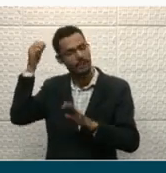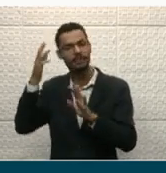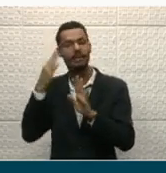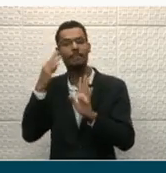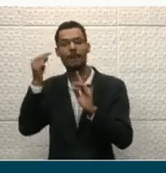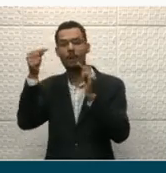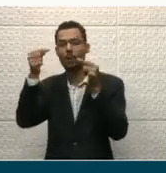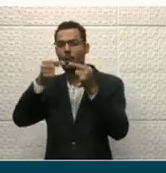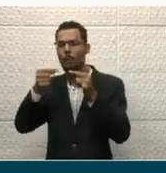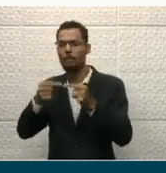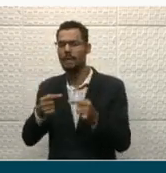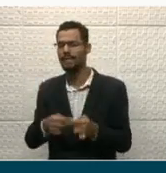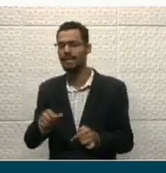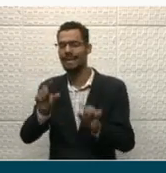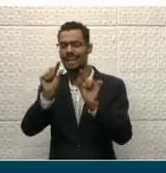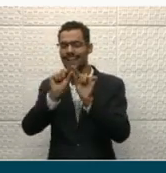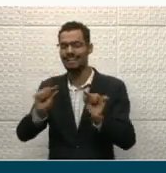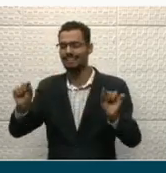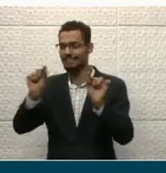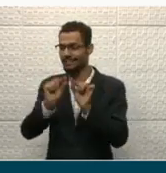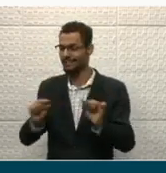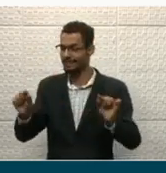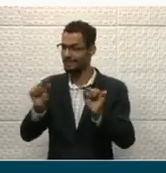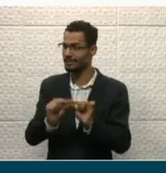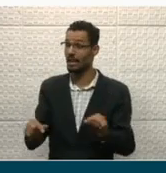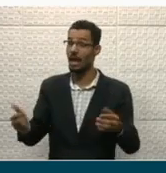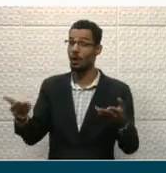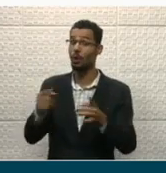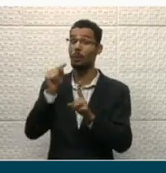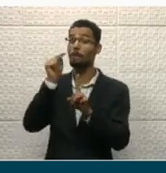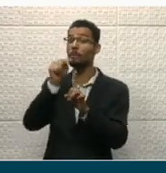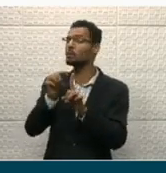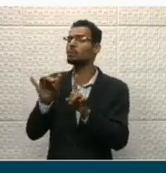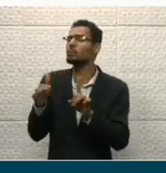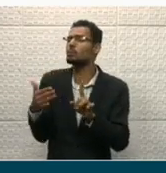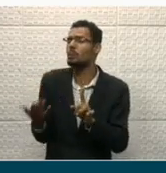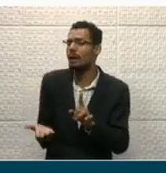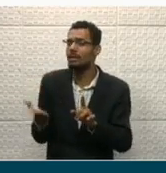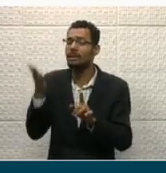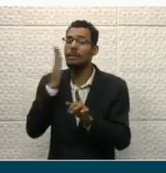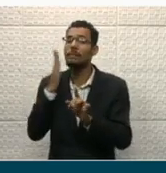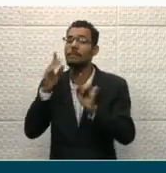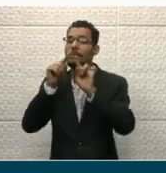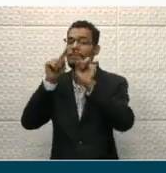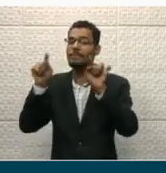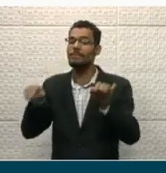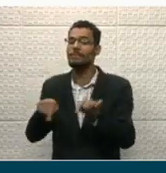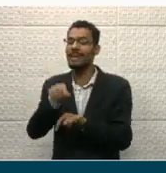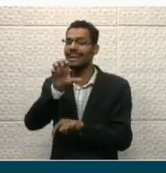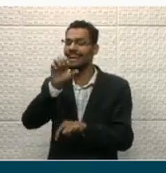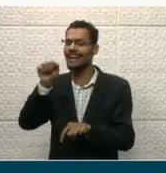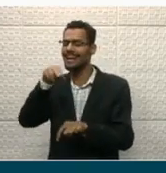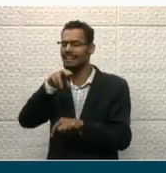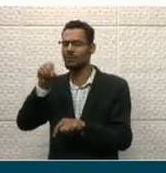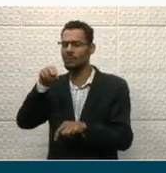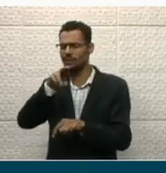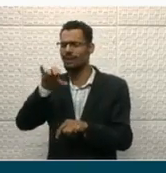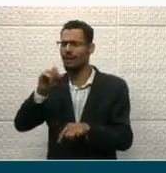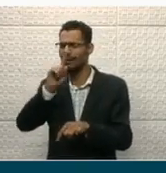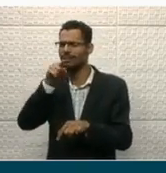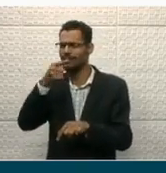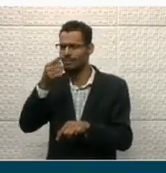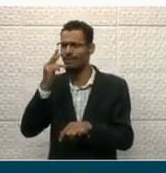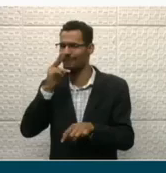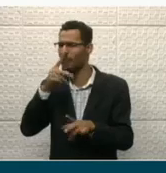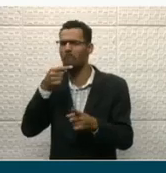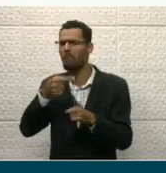dessas combinações lineares. Mas o nosso objetivo vai ser estudar a partir da base canônica. E logo mais nós vamos observar o